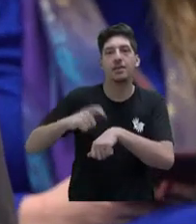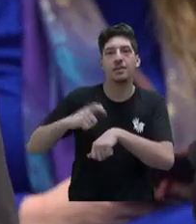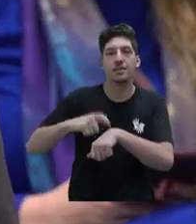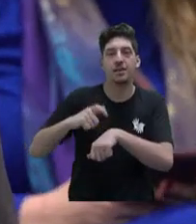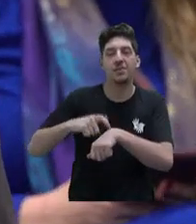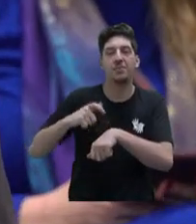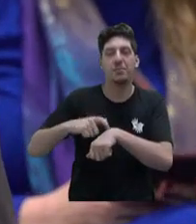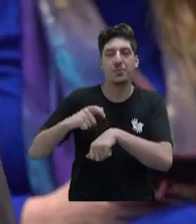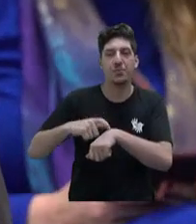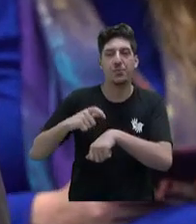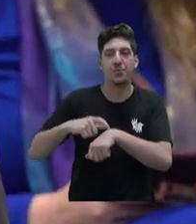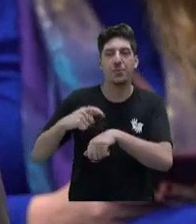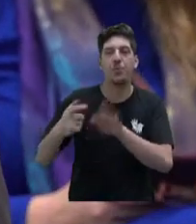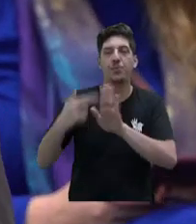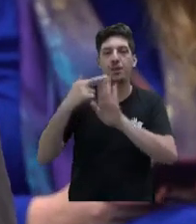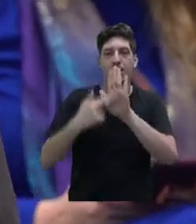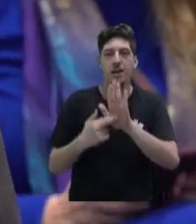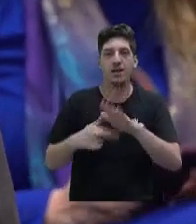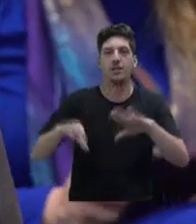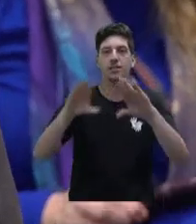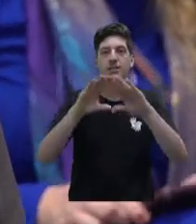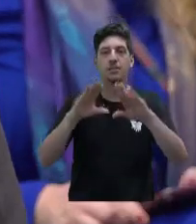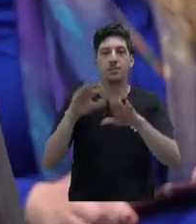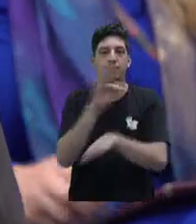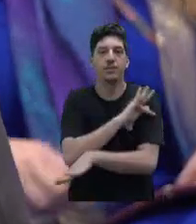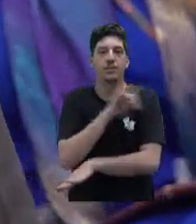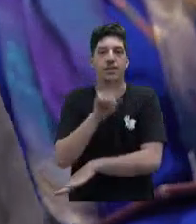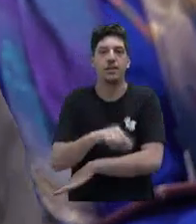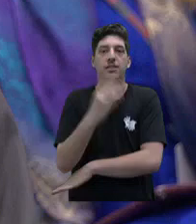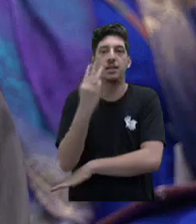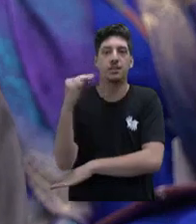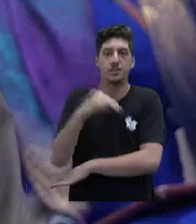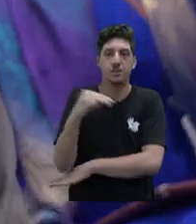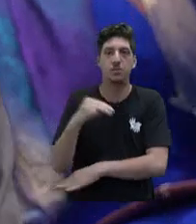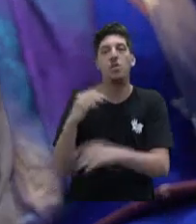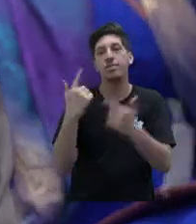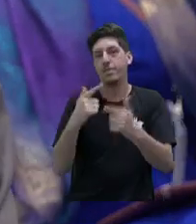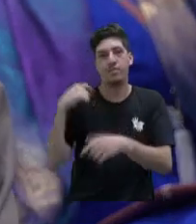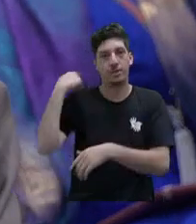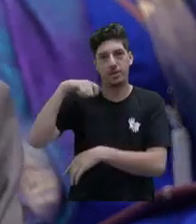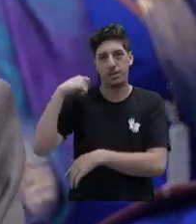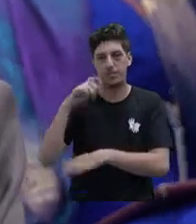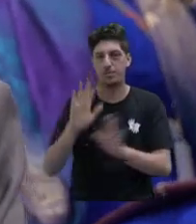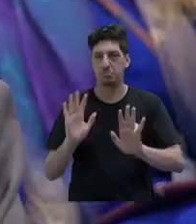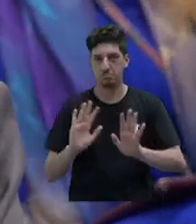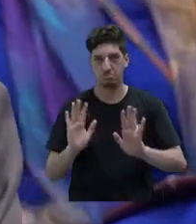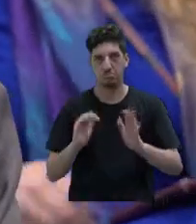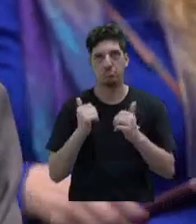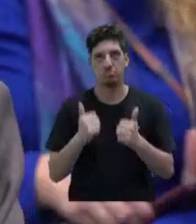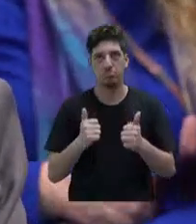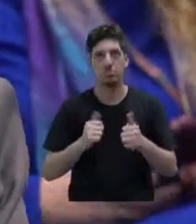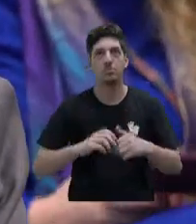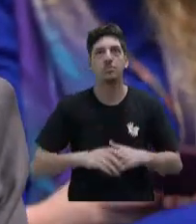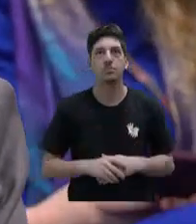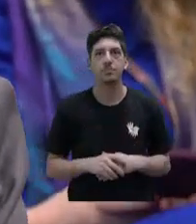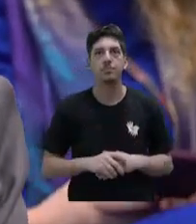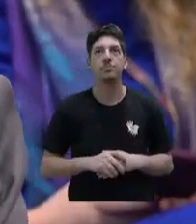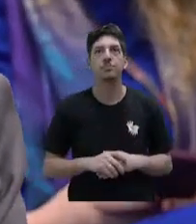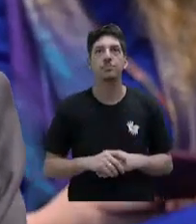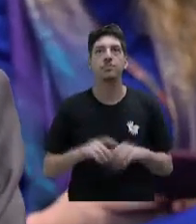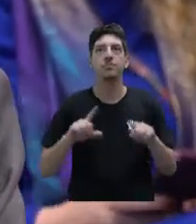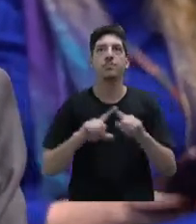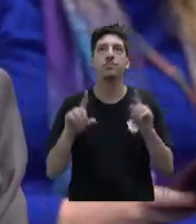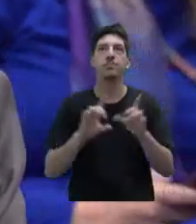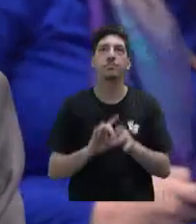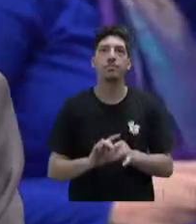aqui da Assembleia Fiscaliza, é 3 minutos. Eu já disse que não vamos ligar a campainha nenhuma, vamos deixar os